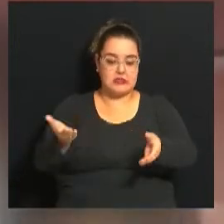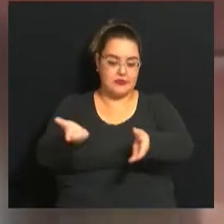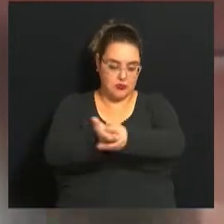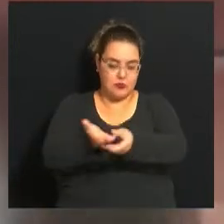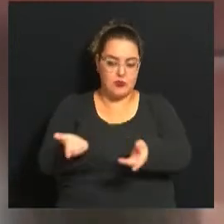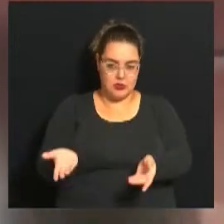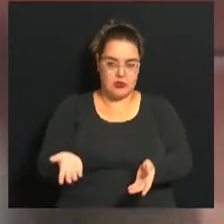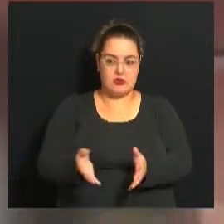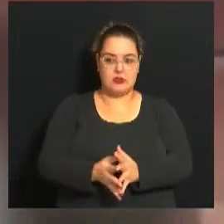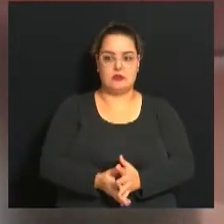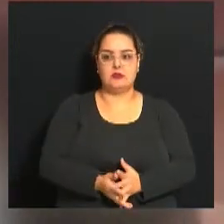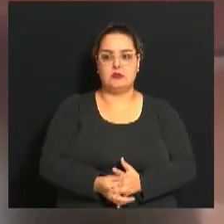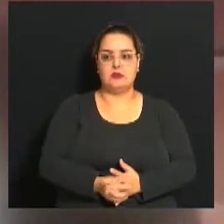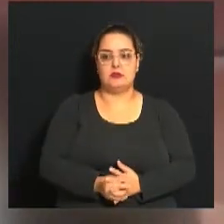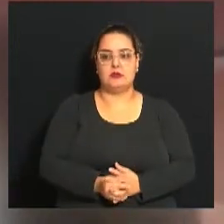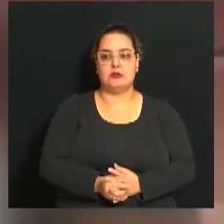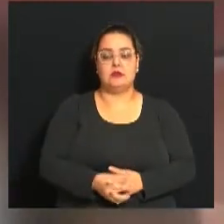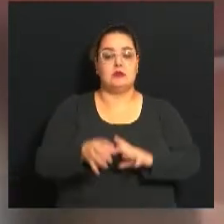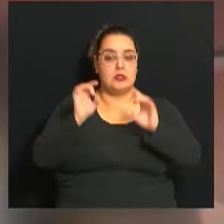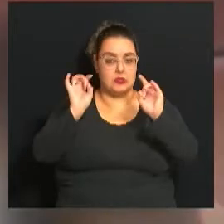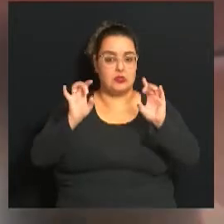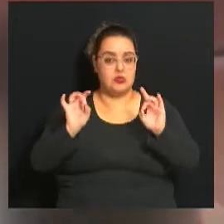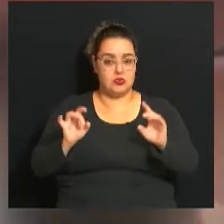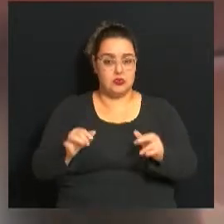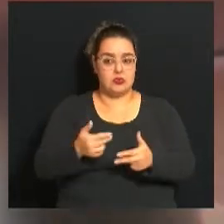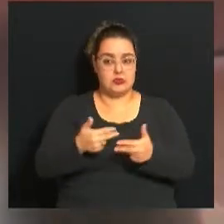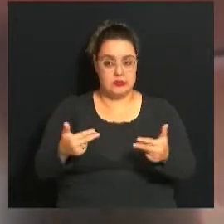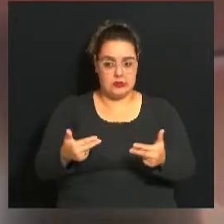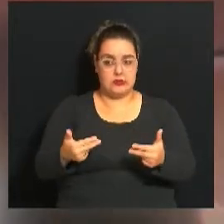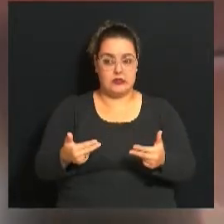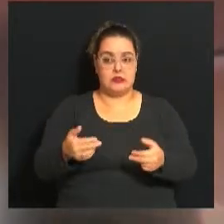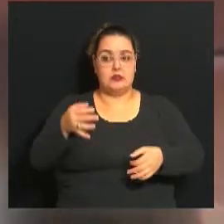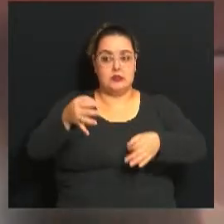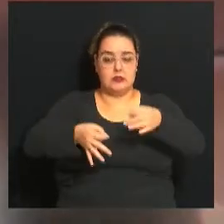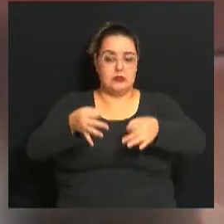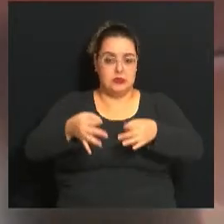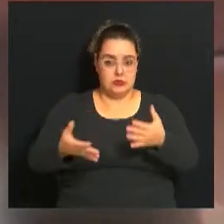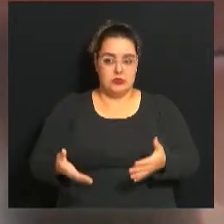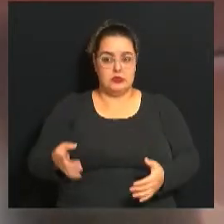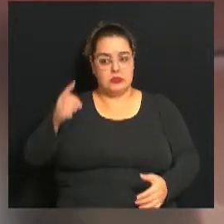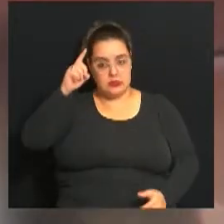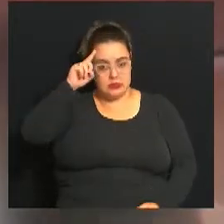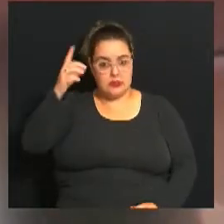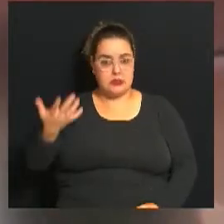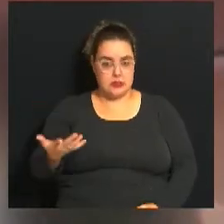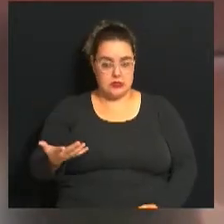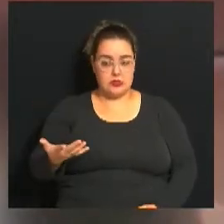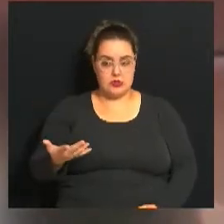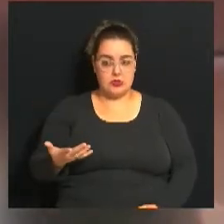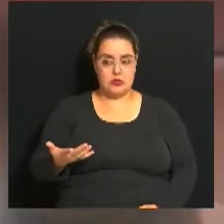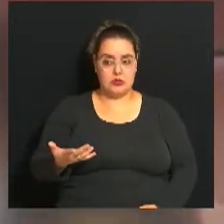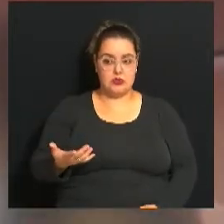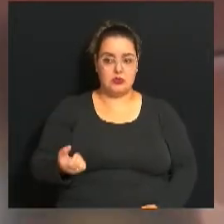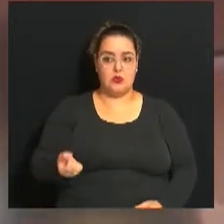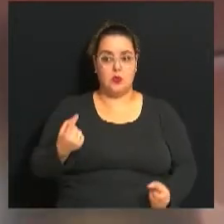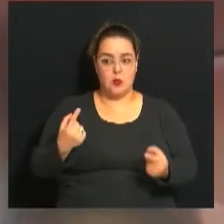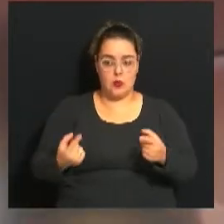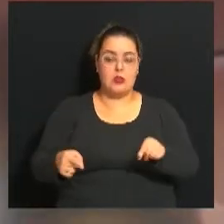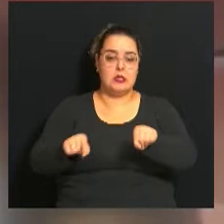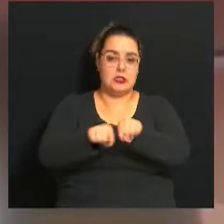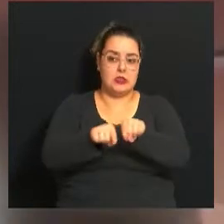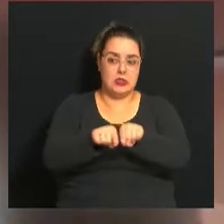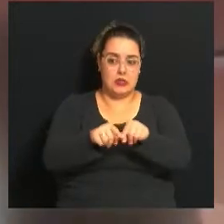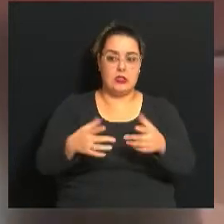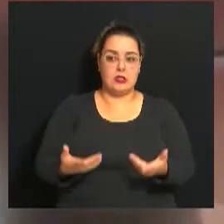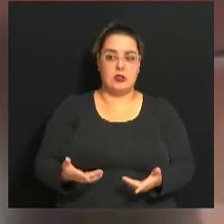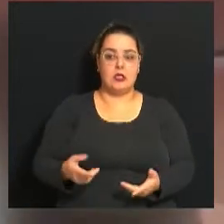Nos casos específicos ali que foram julgados nesse dia, um deles também era um caso